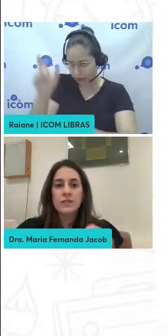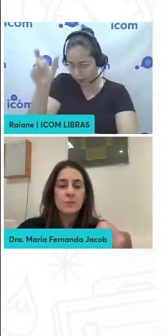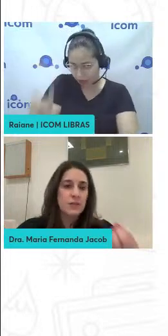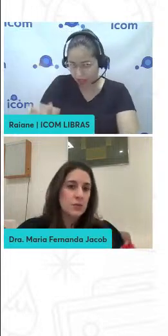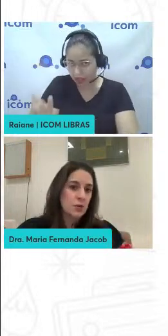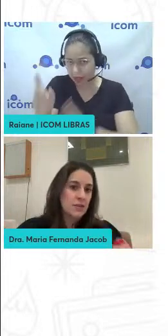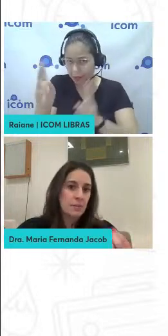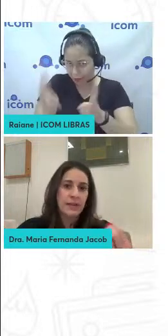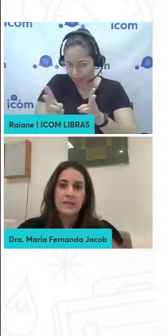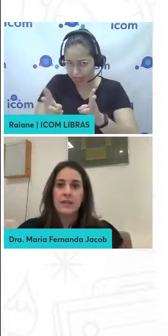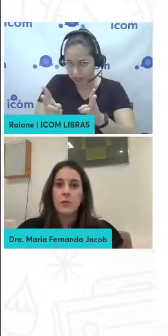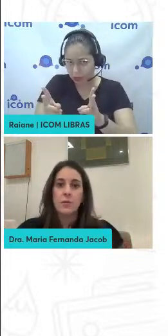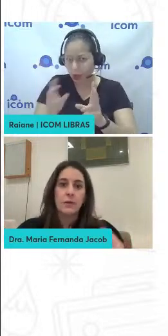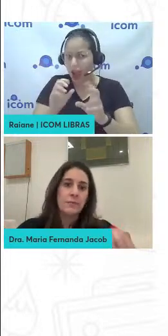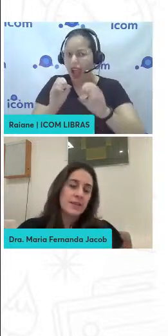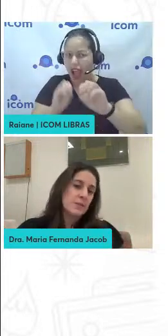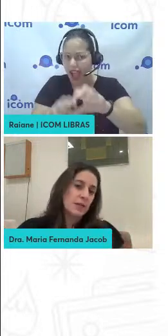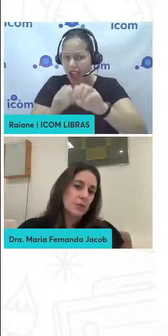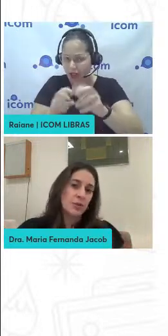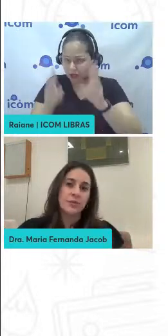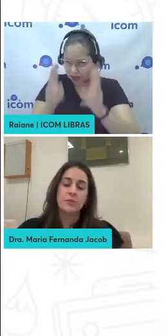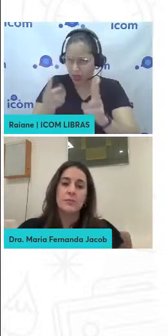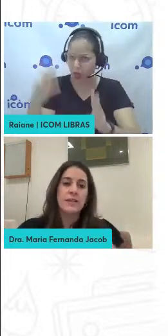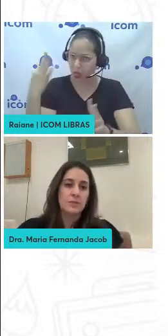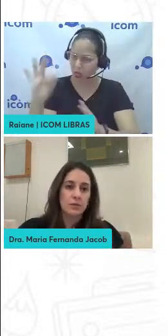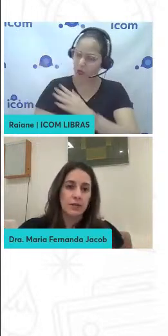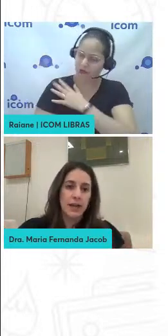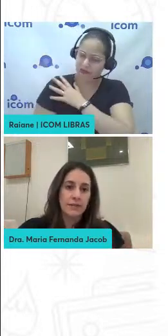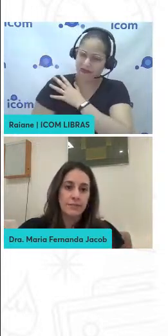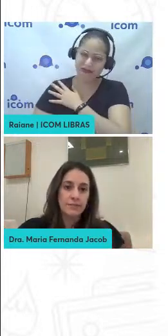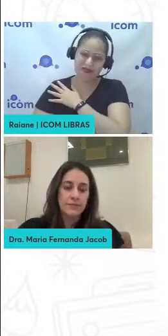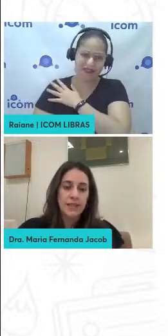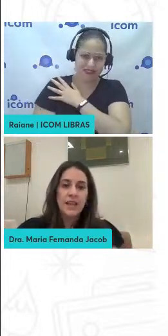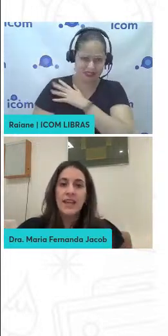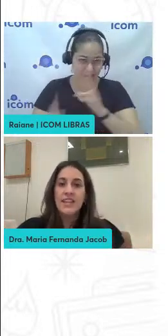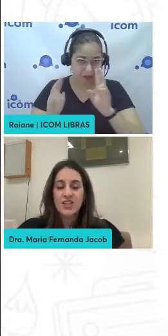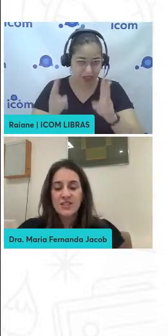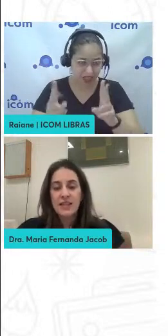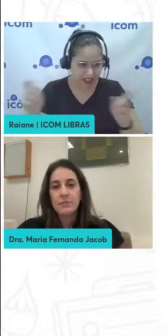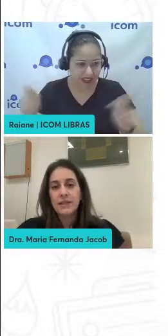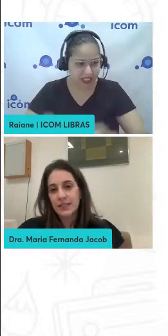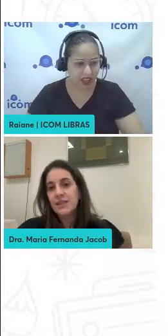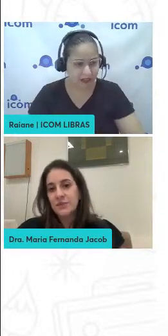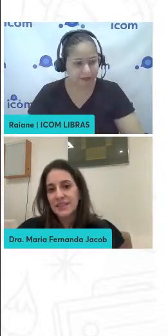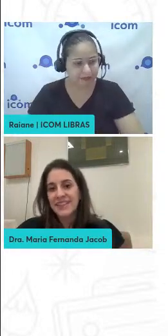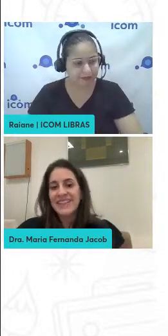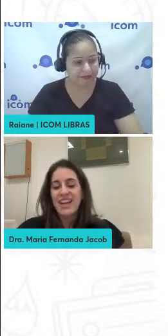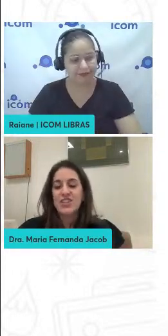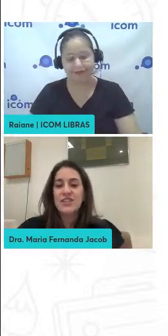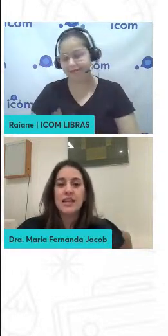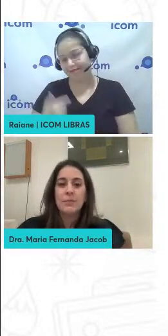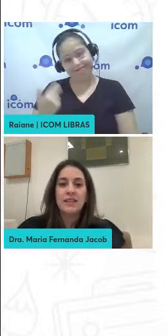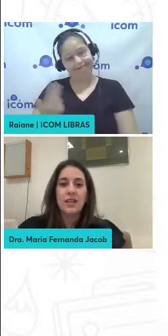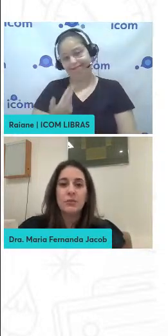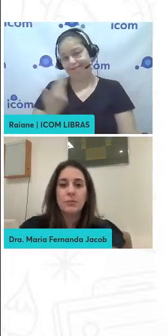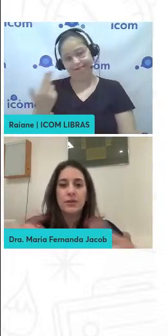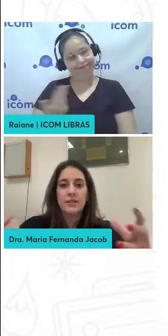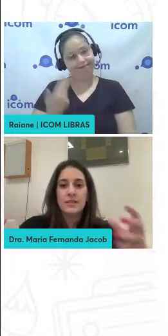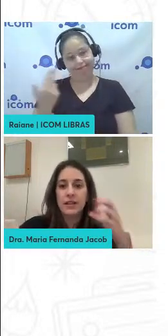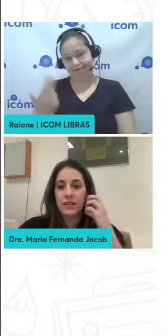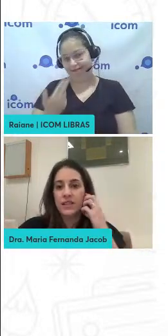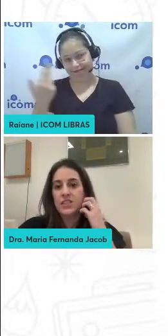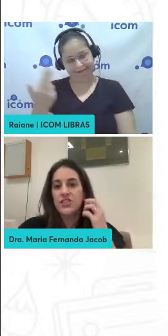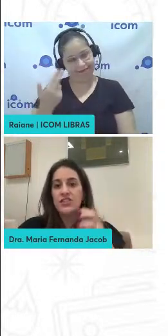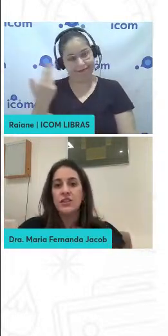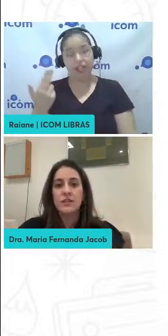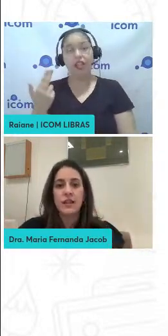que duas pessoas aparecem com a mesma dor no mesmo lugar? E a gente sabe que não, né? A gente sabe que tem uma